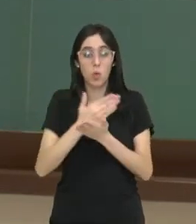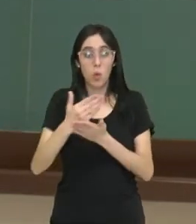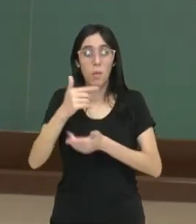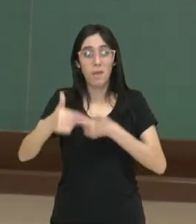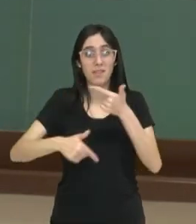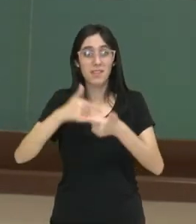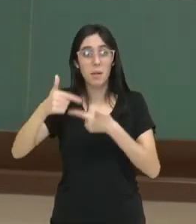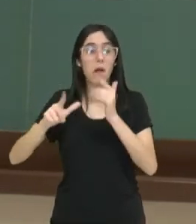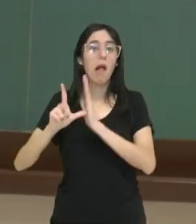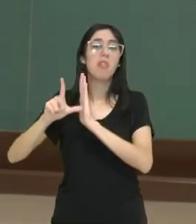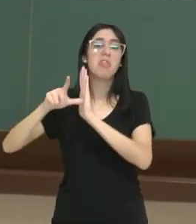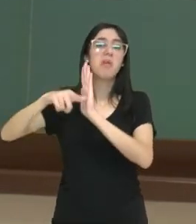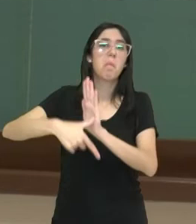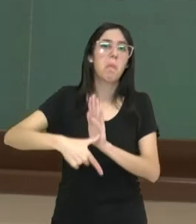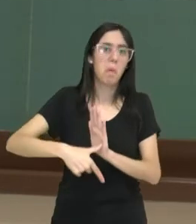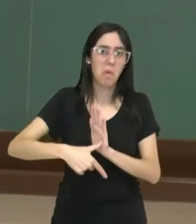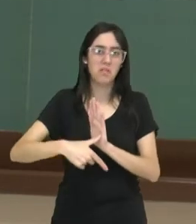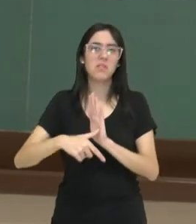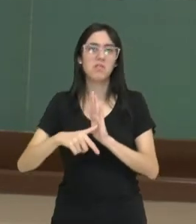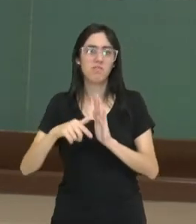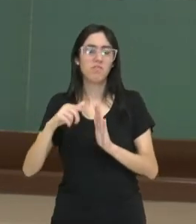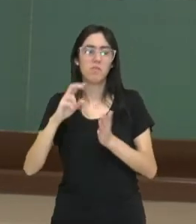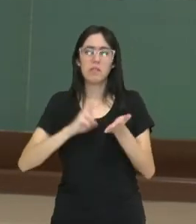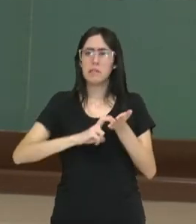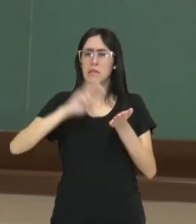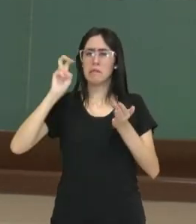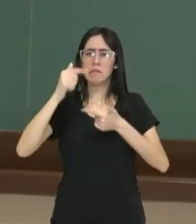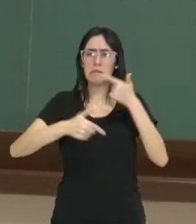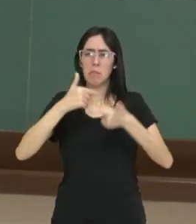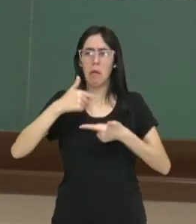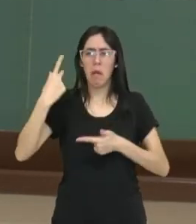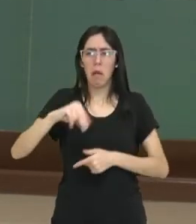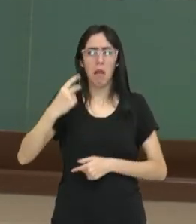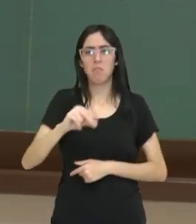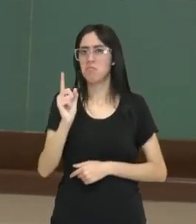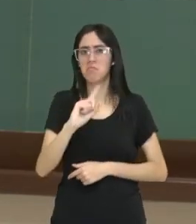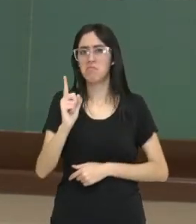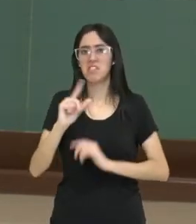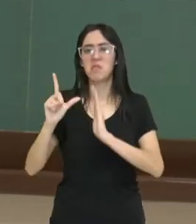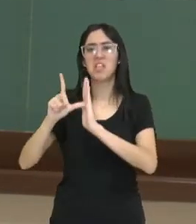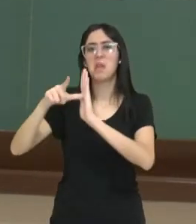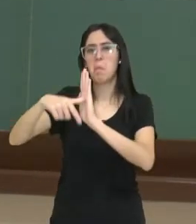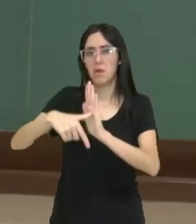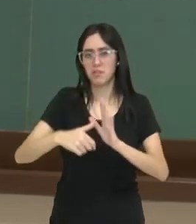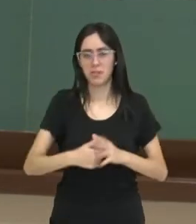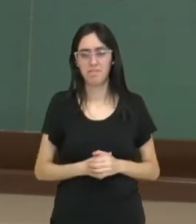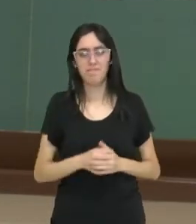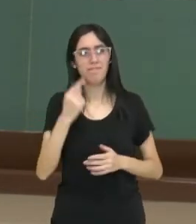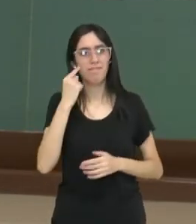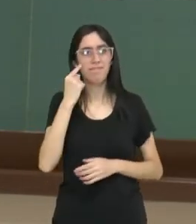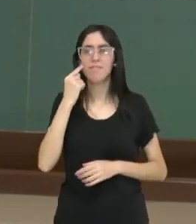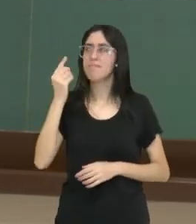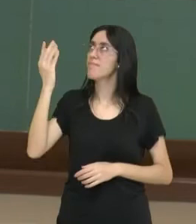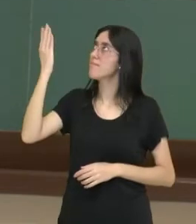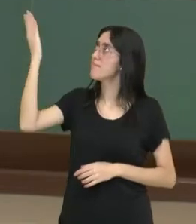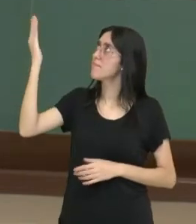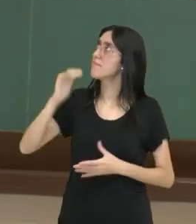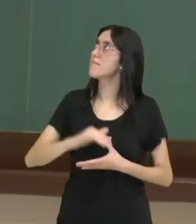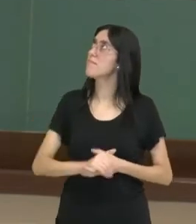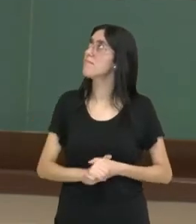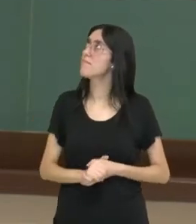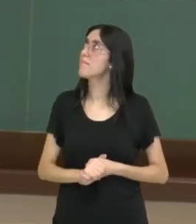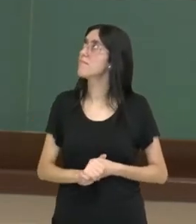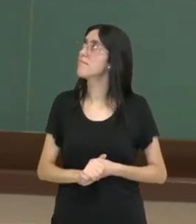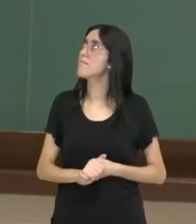mais tarde, certo? Não são apressados. Bueno, vamos a ver el otro. Ah,